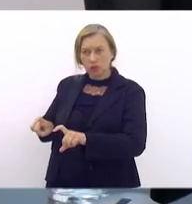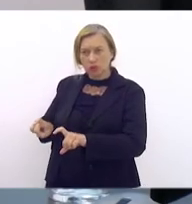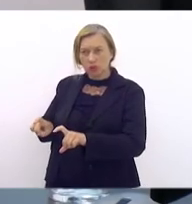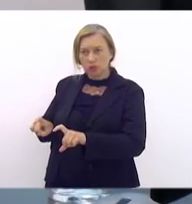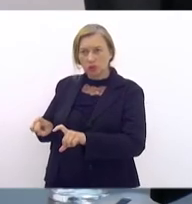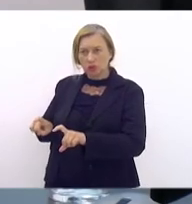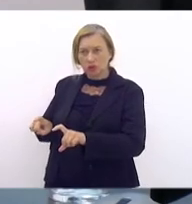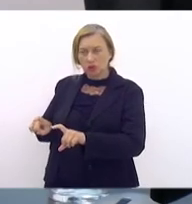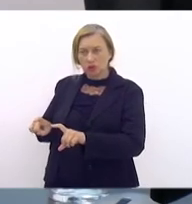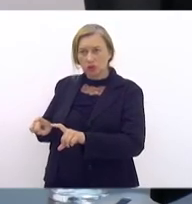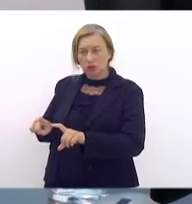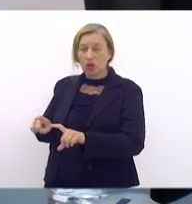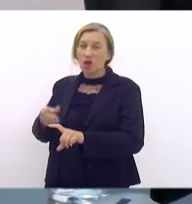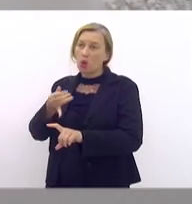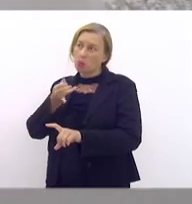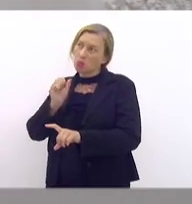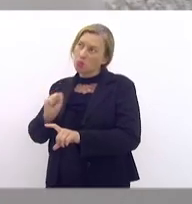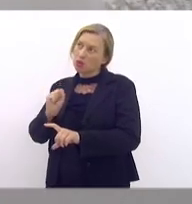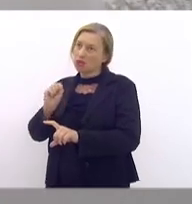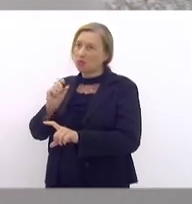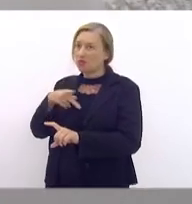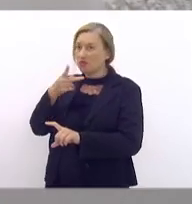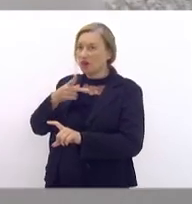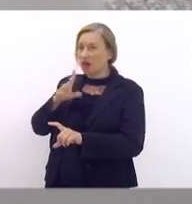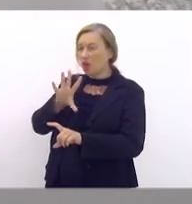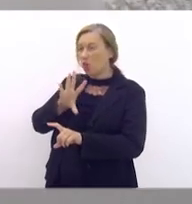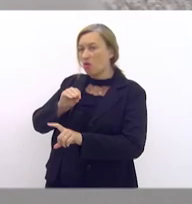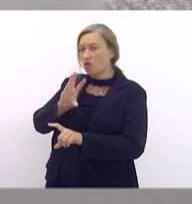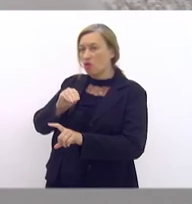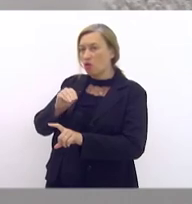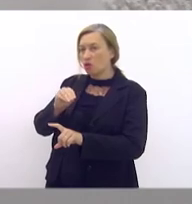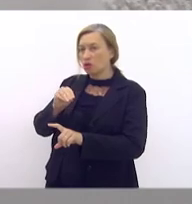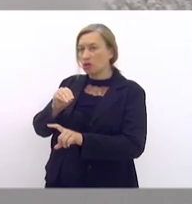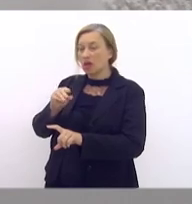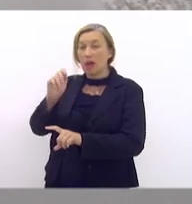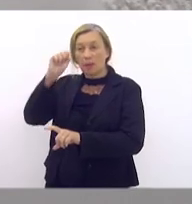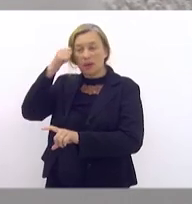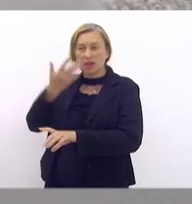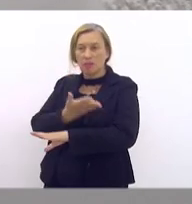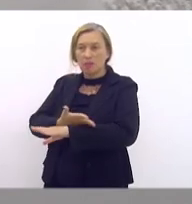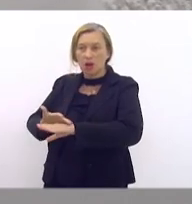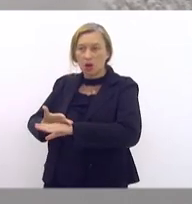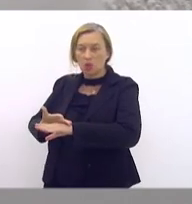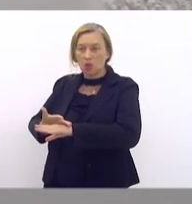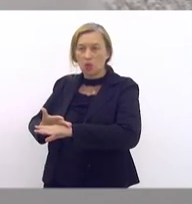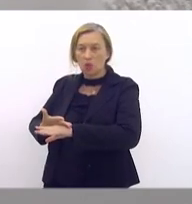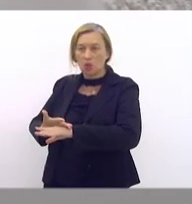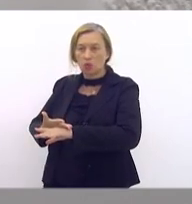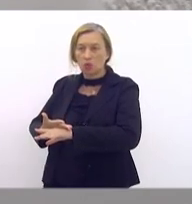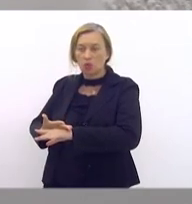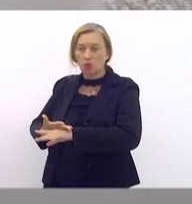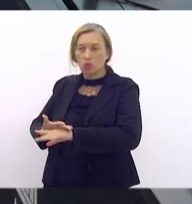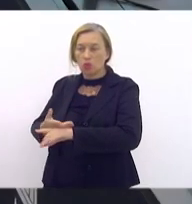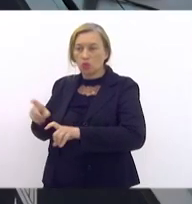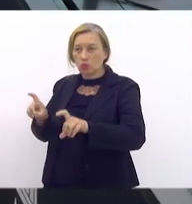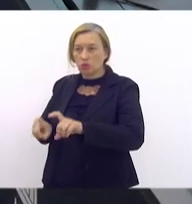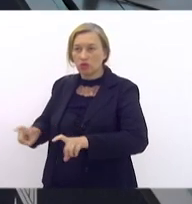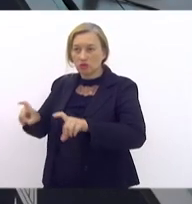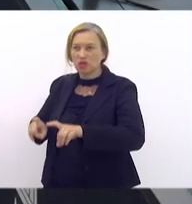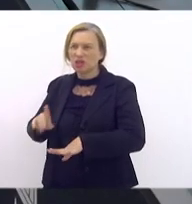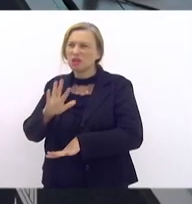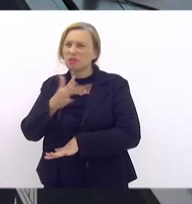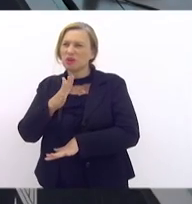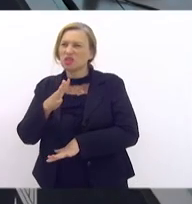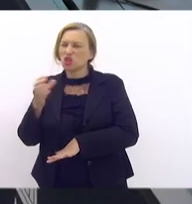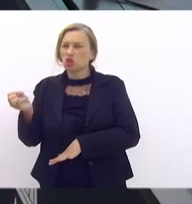fotocópia digamos assim em preto e e branco no computador que tinham aproximadamente